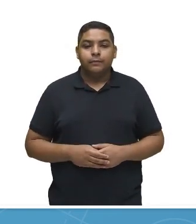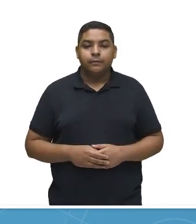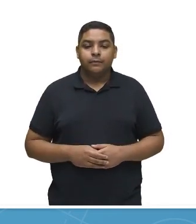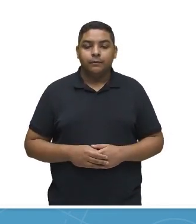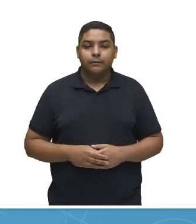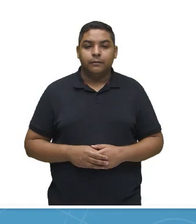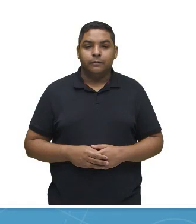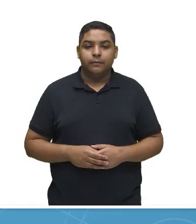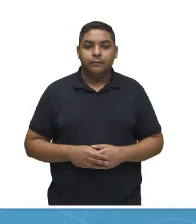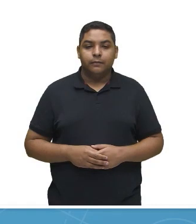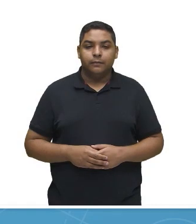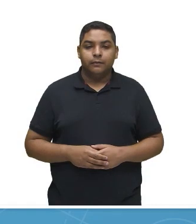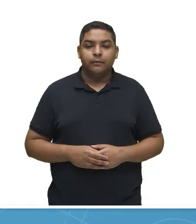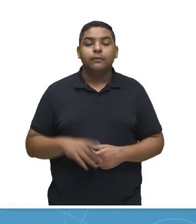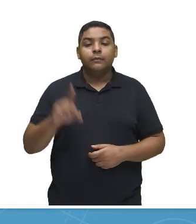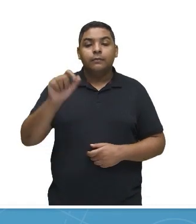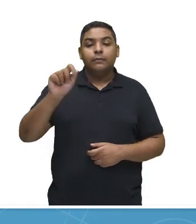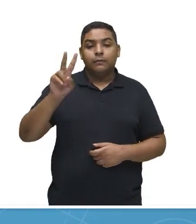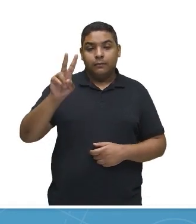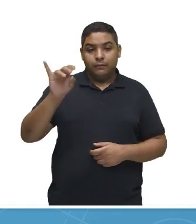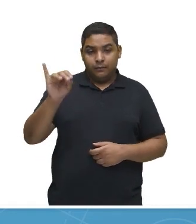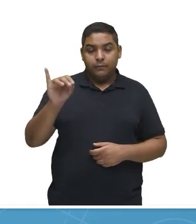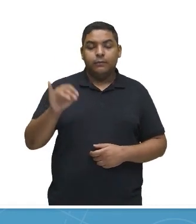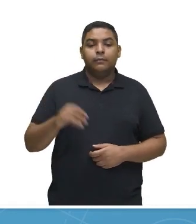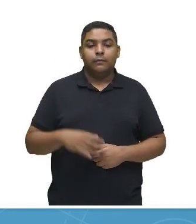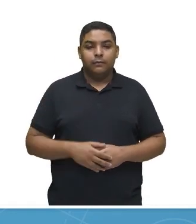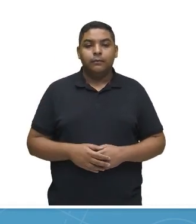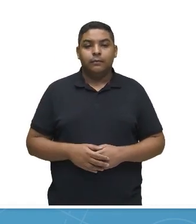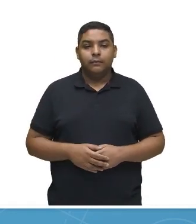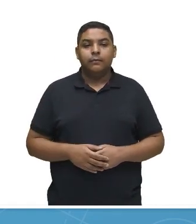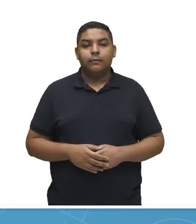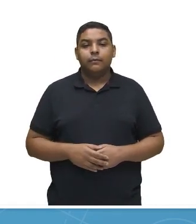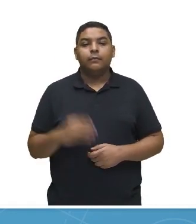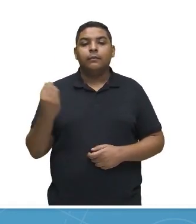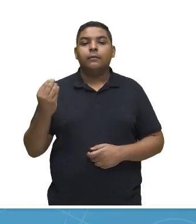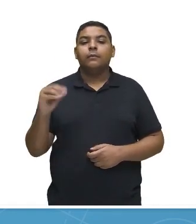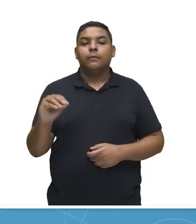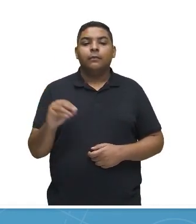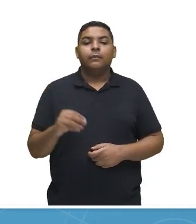O Davi de Jesus, da Escola Estadual Eunice Serrano, colocou